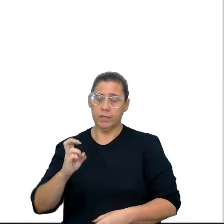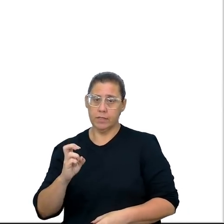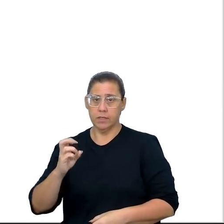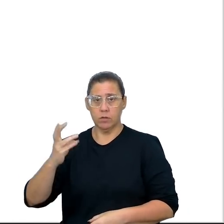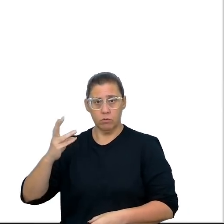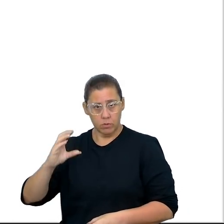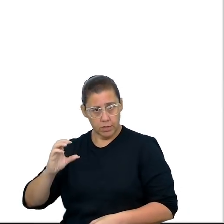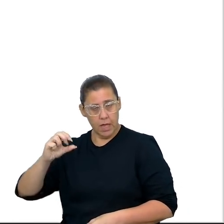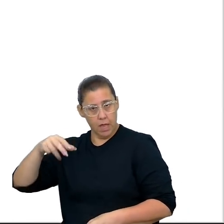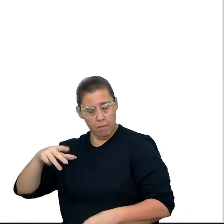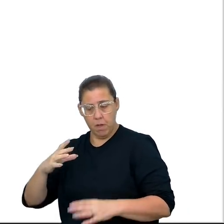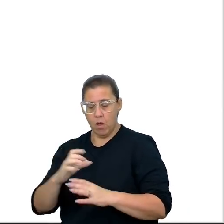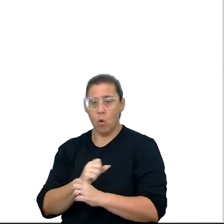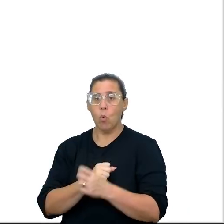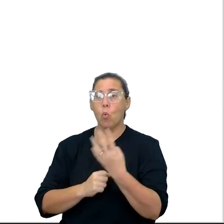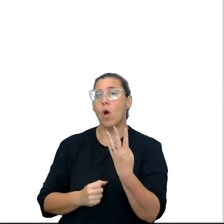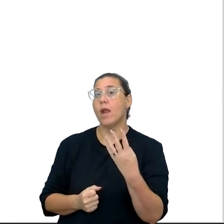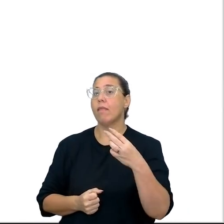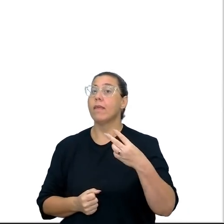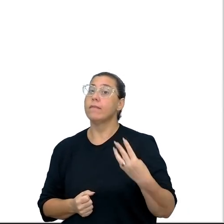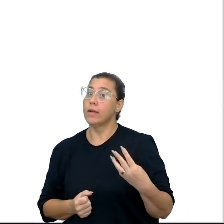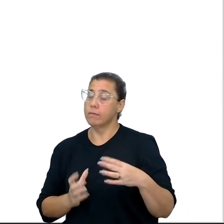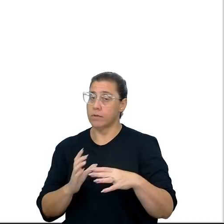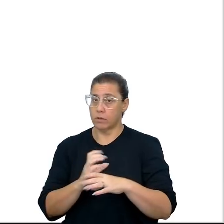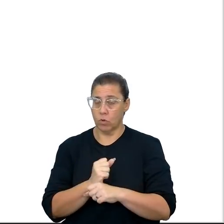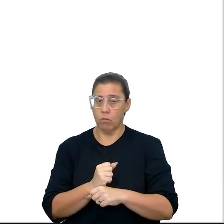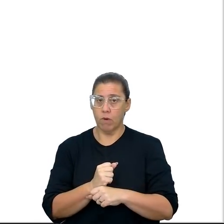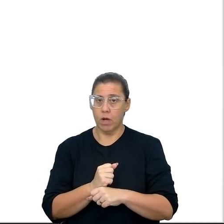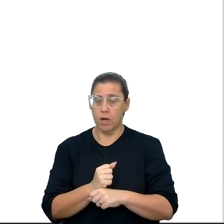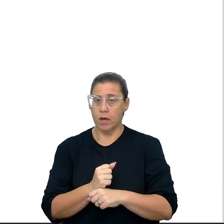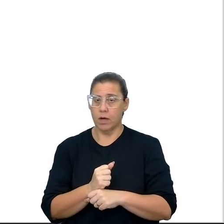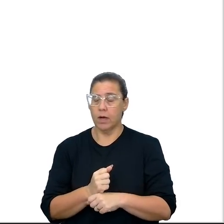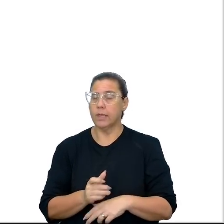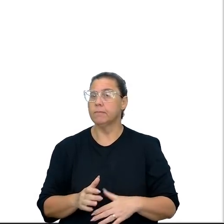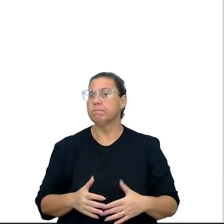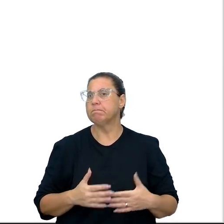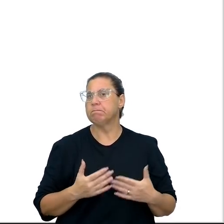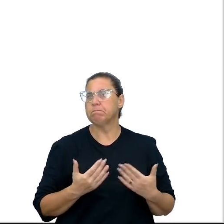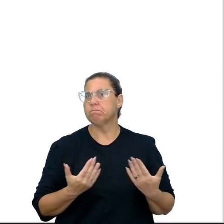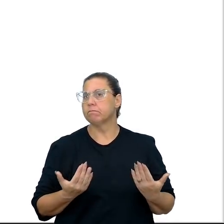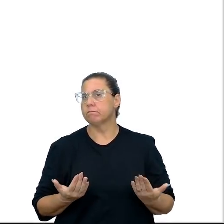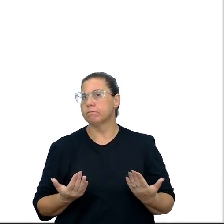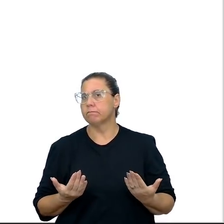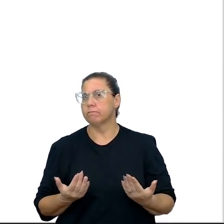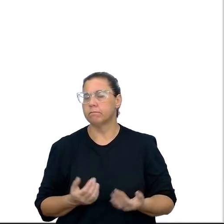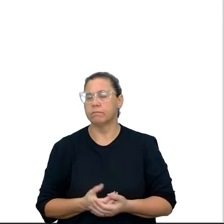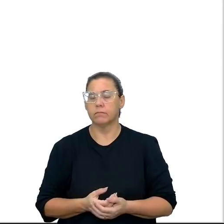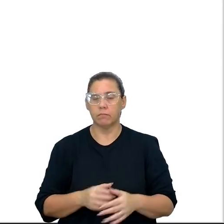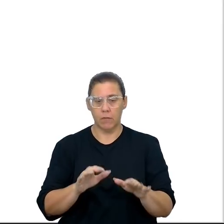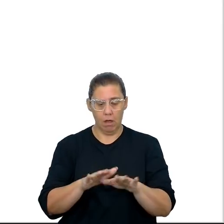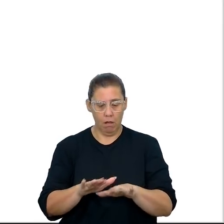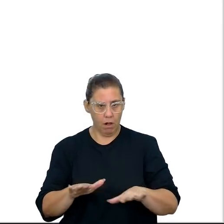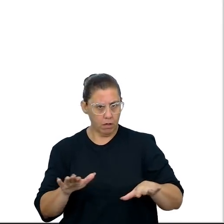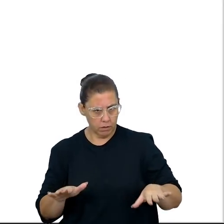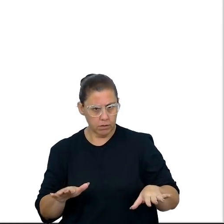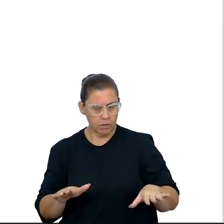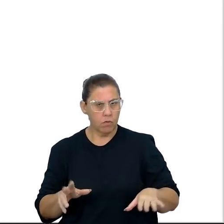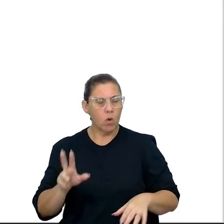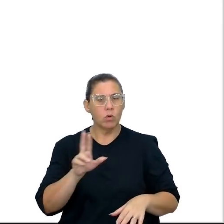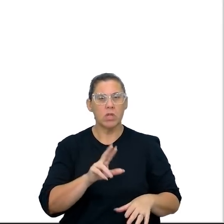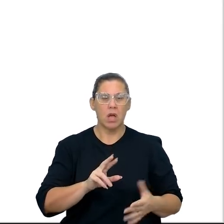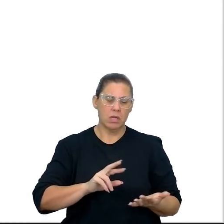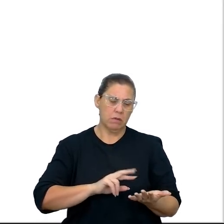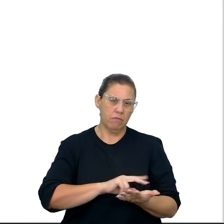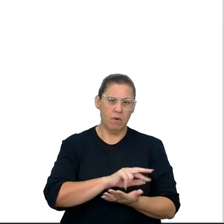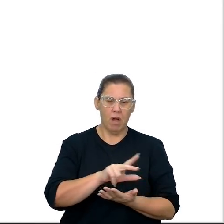centímetros resulta em 43 centímetros, né? E aí, as crianças, eles vão usar